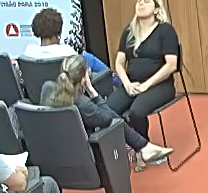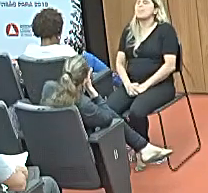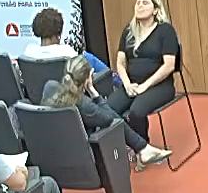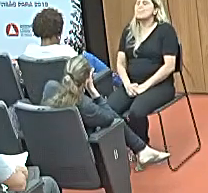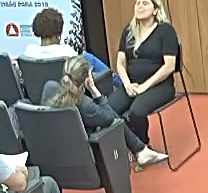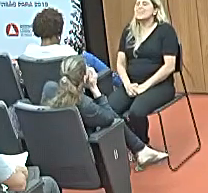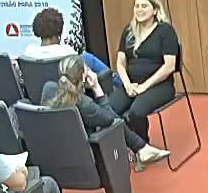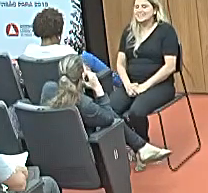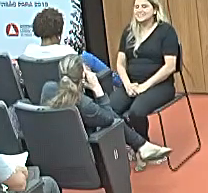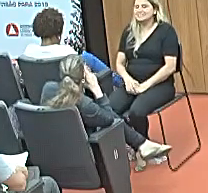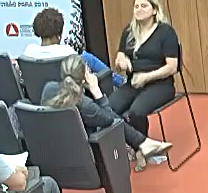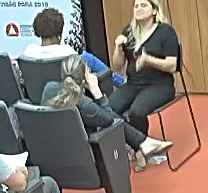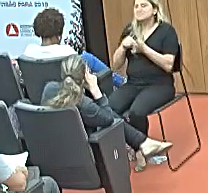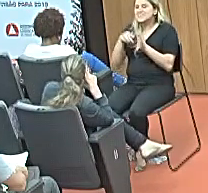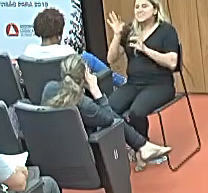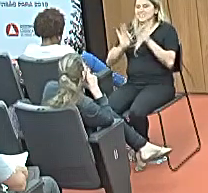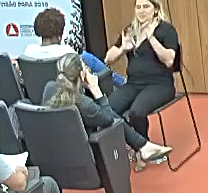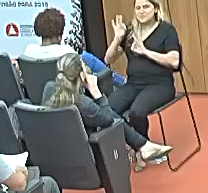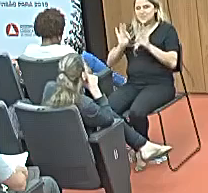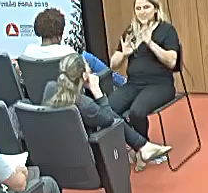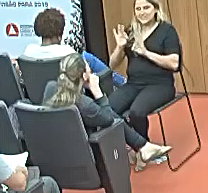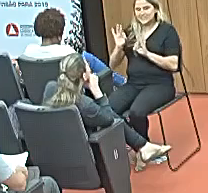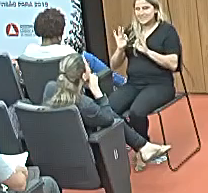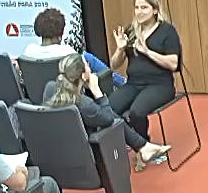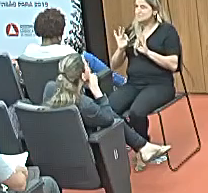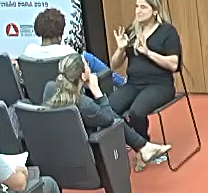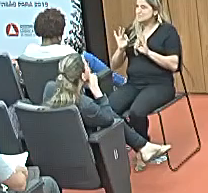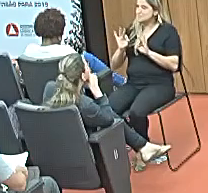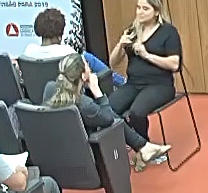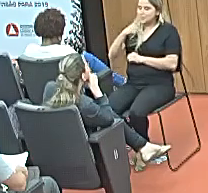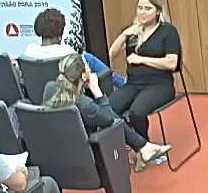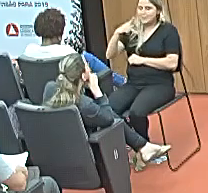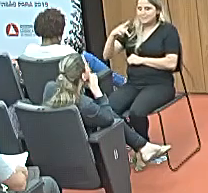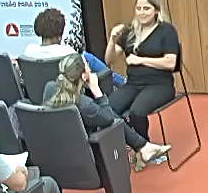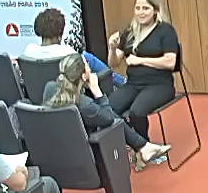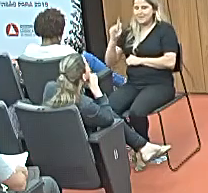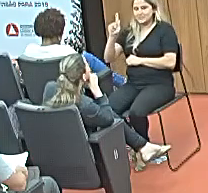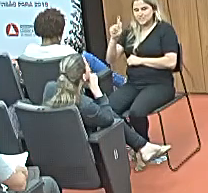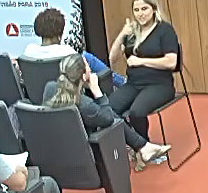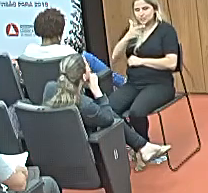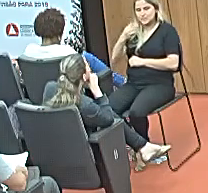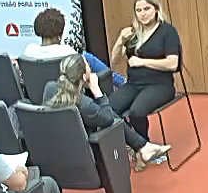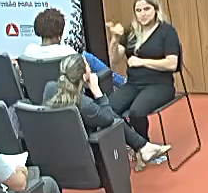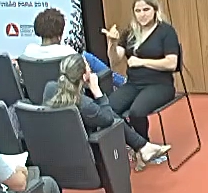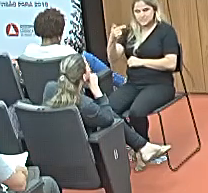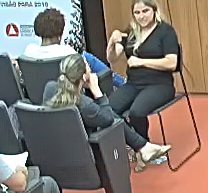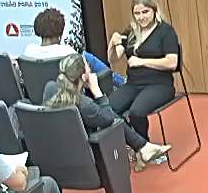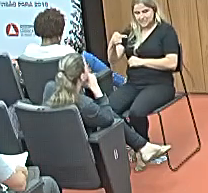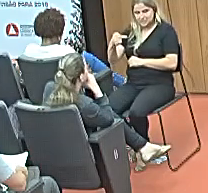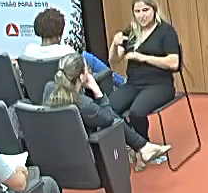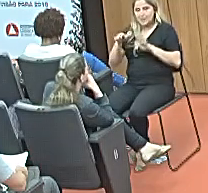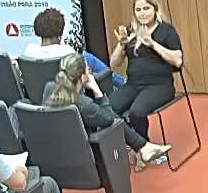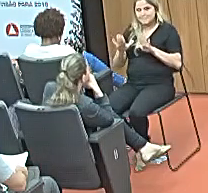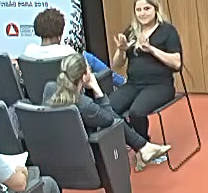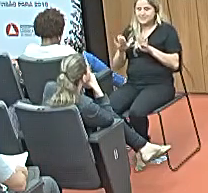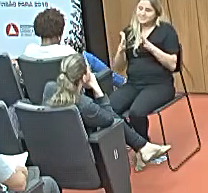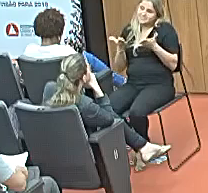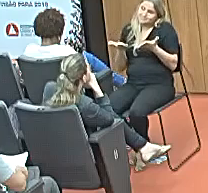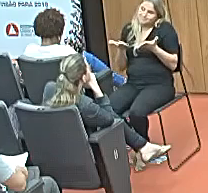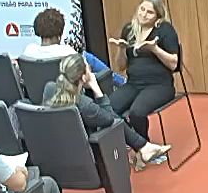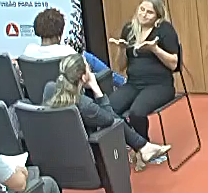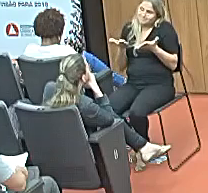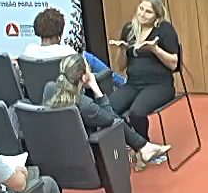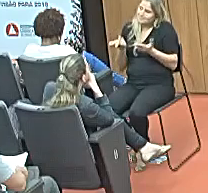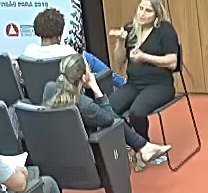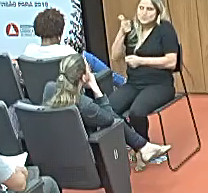esse é um programa que foi proposto no âmbito do ppg 2017 é mas infelizmente não